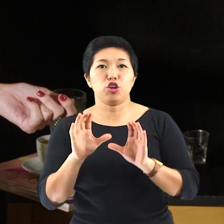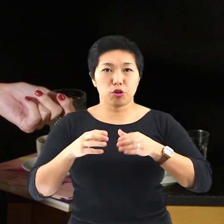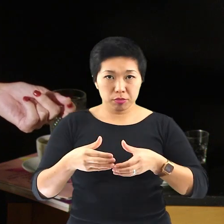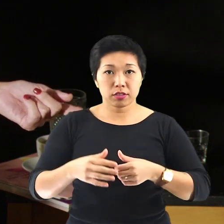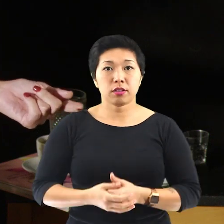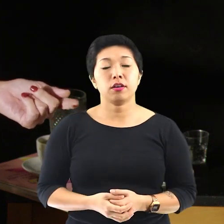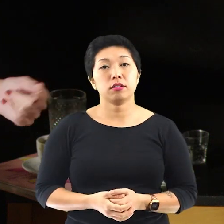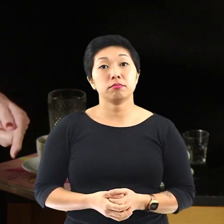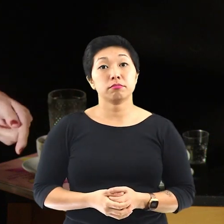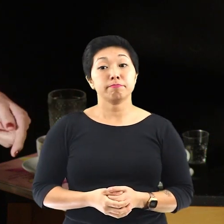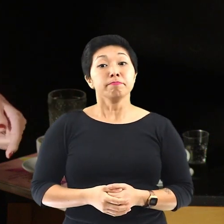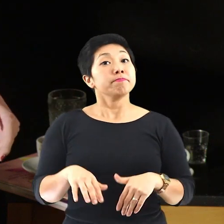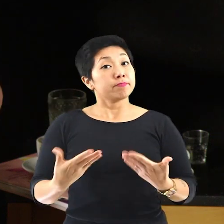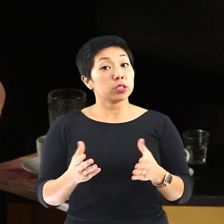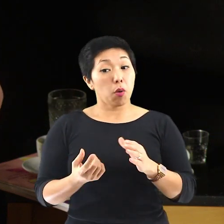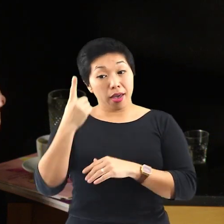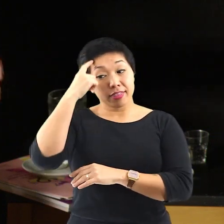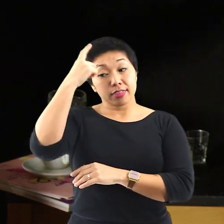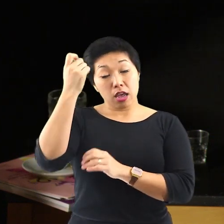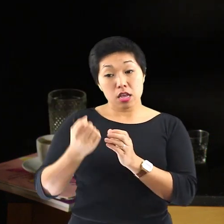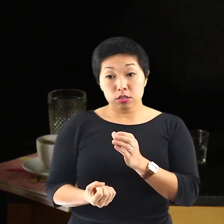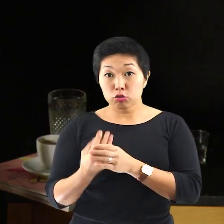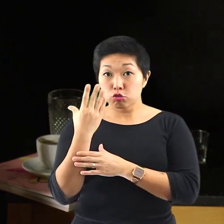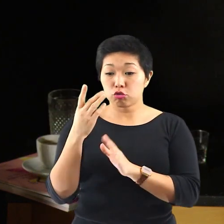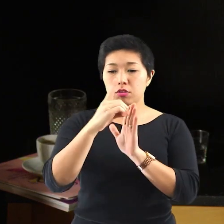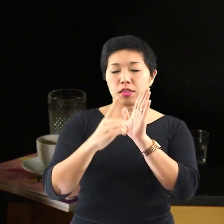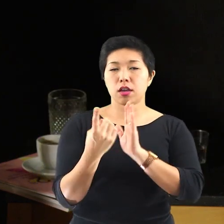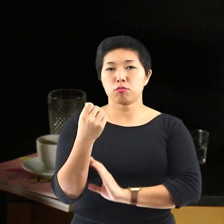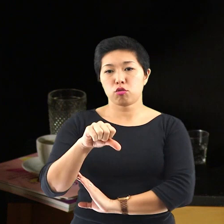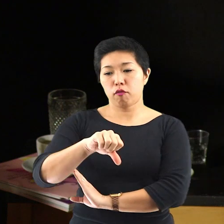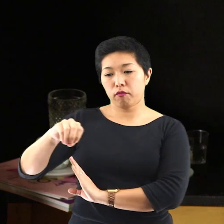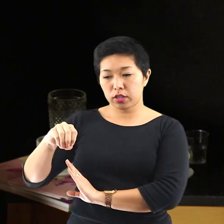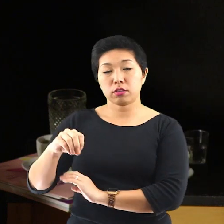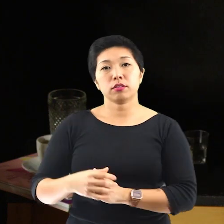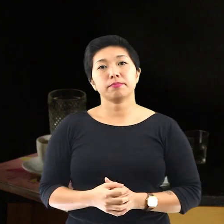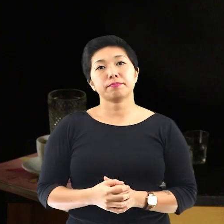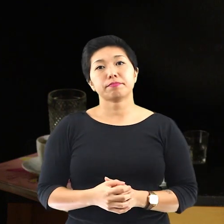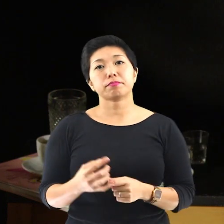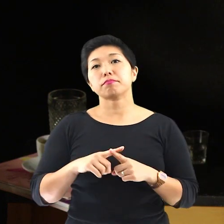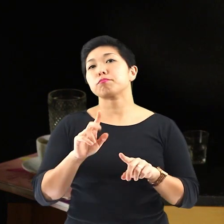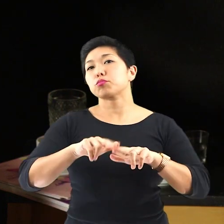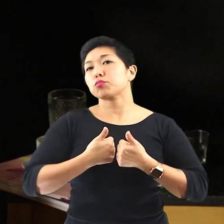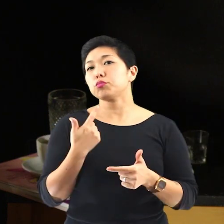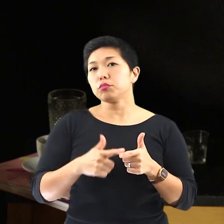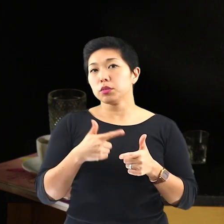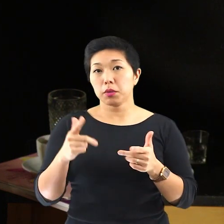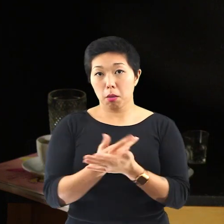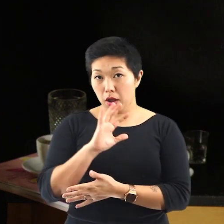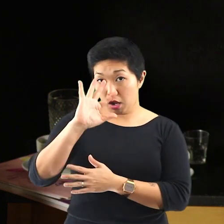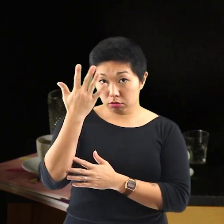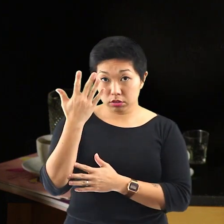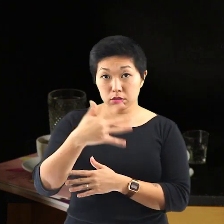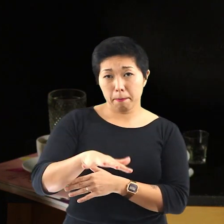moedas comunitárias, elas surgiram, a ideia surgiu na década de 90, mas a partir de um problema que